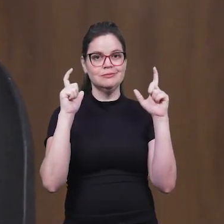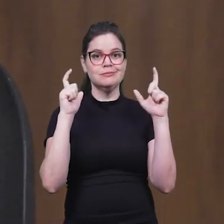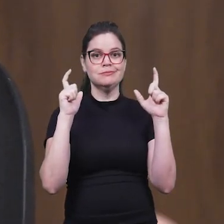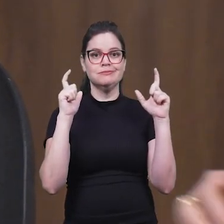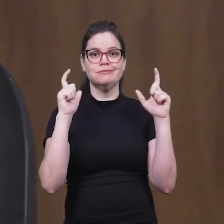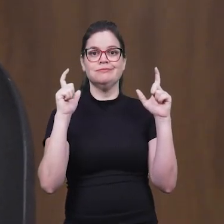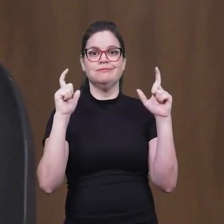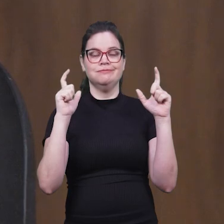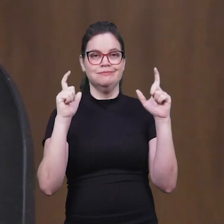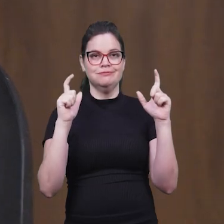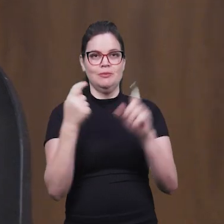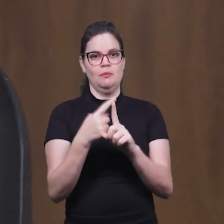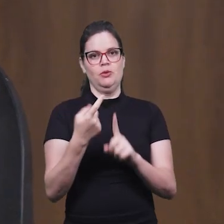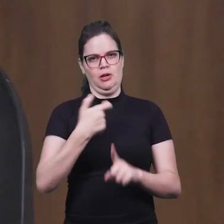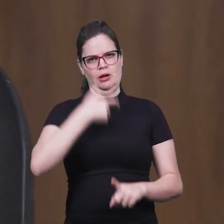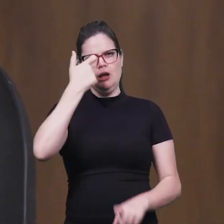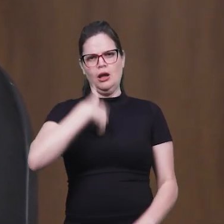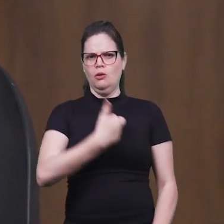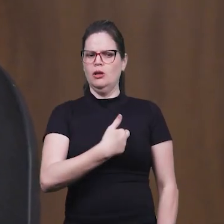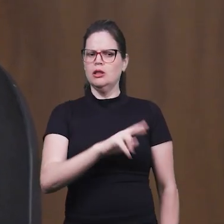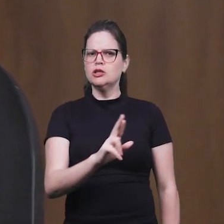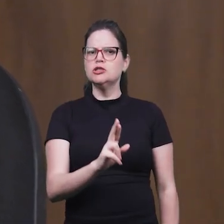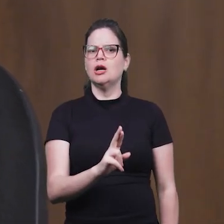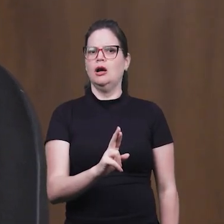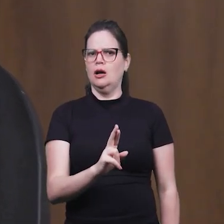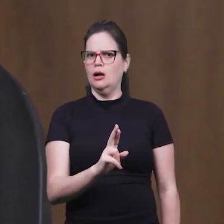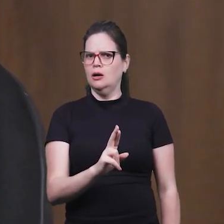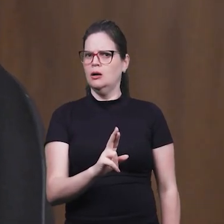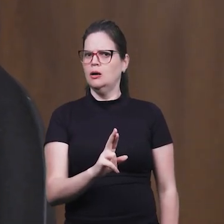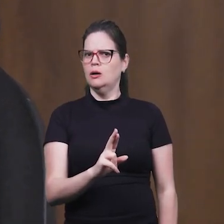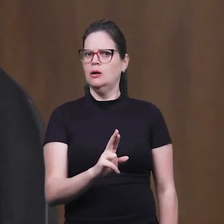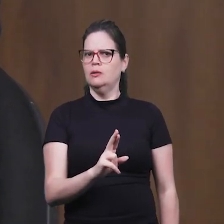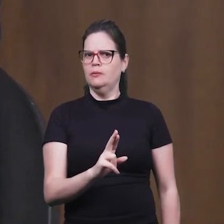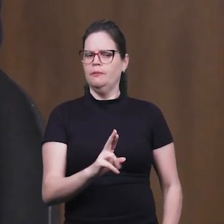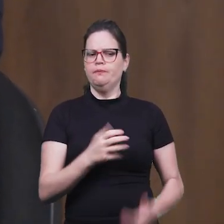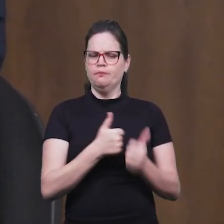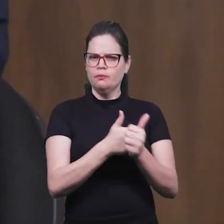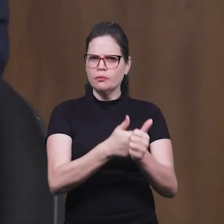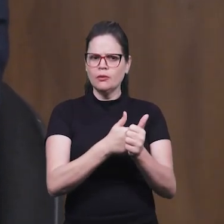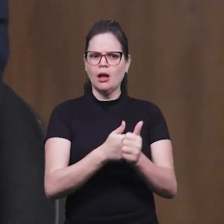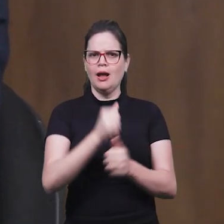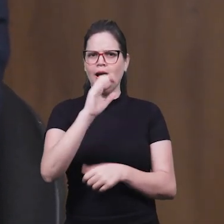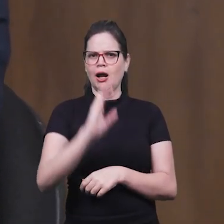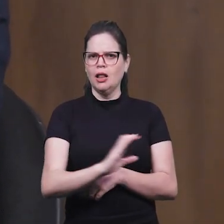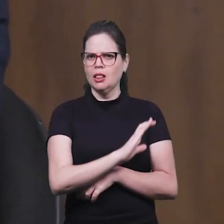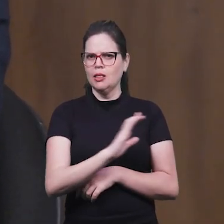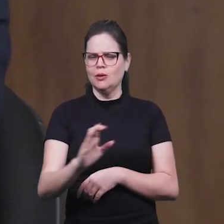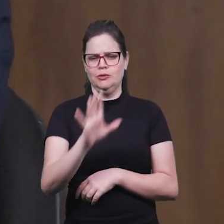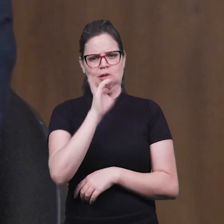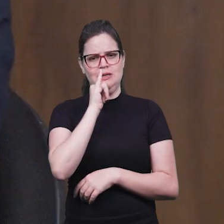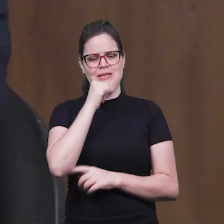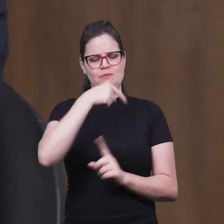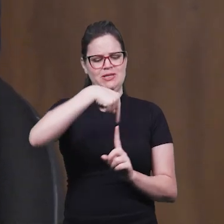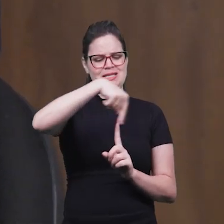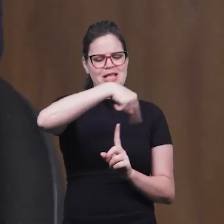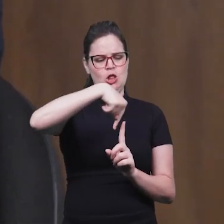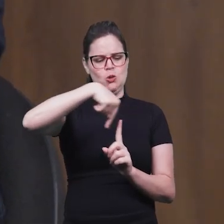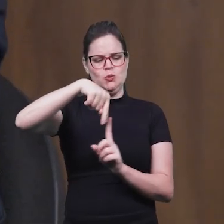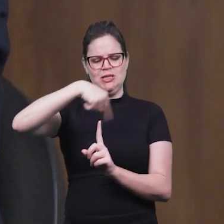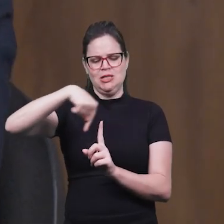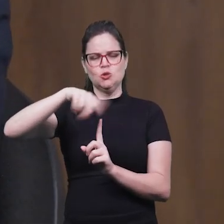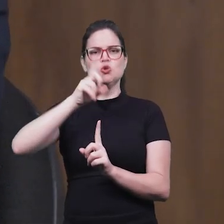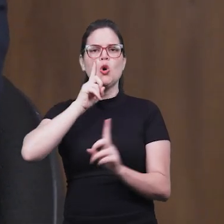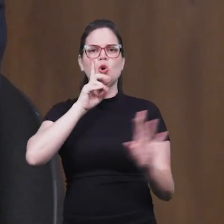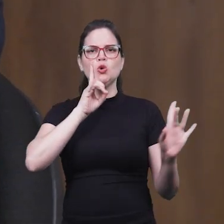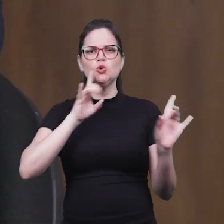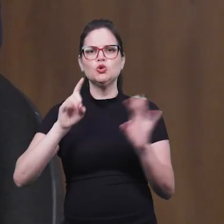era um religioso, entendeu? Para você ter ideia, eu colecionava todos os santos do dia. Eu tinha, o padre me dava, porque eu